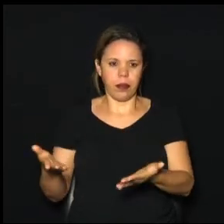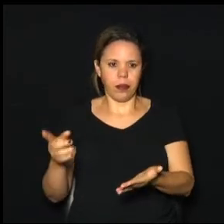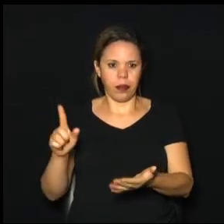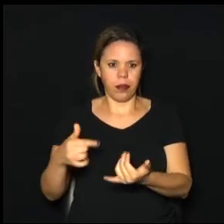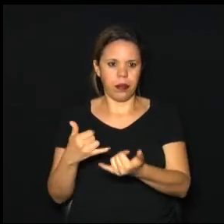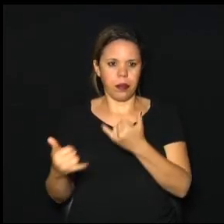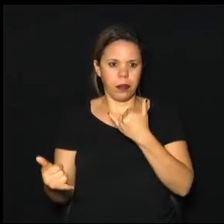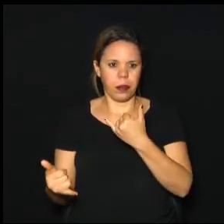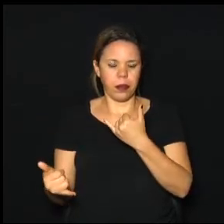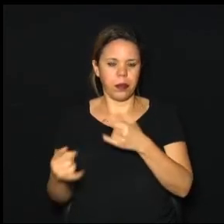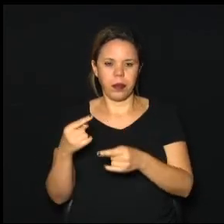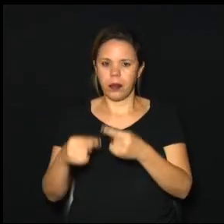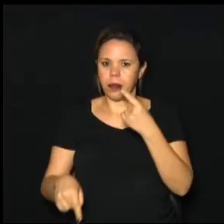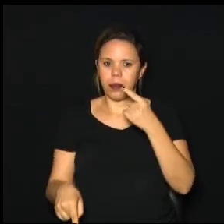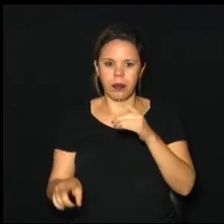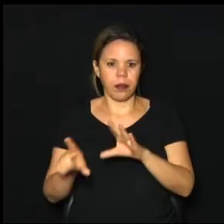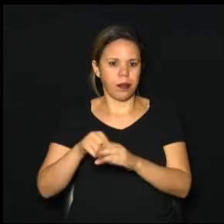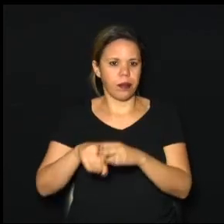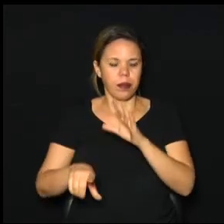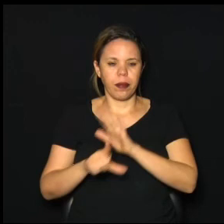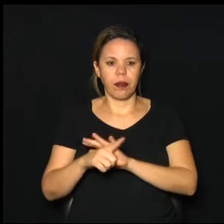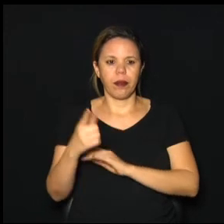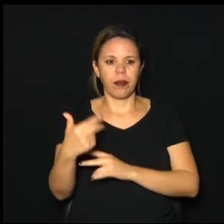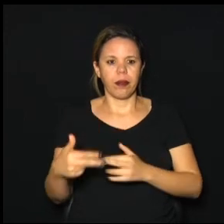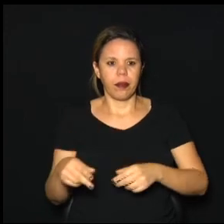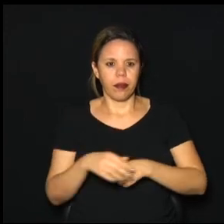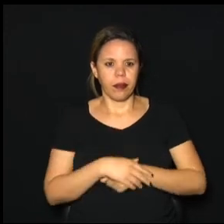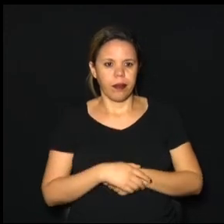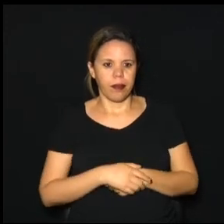uma conduta vedada. Uma outra